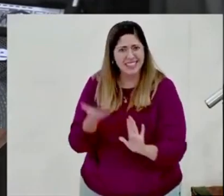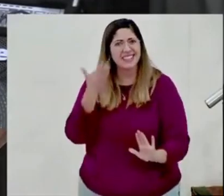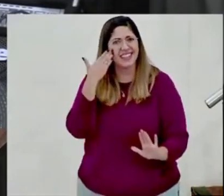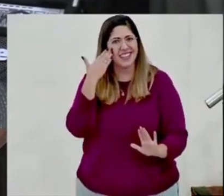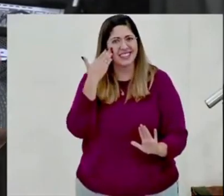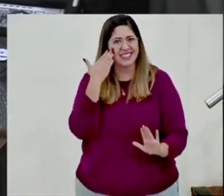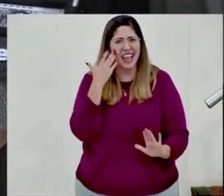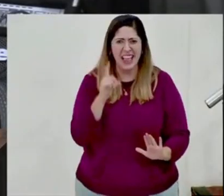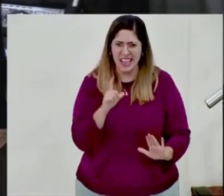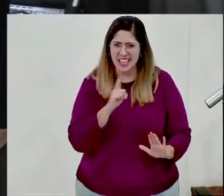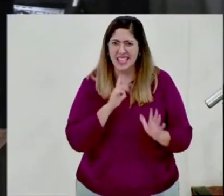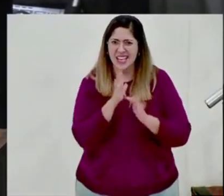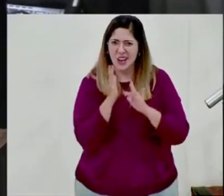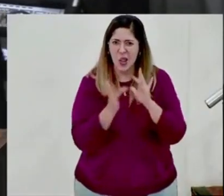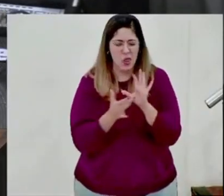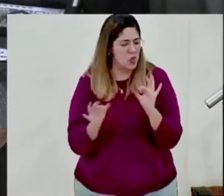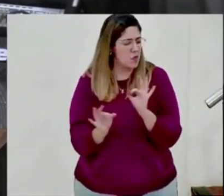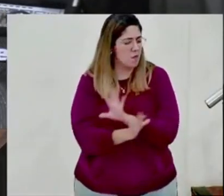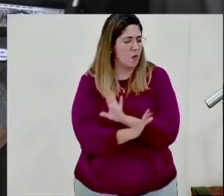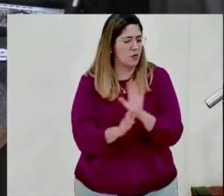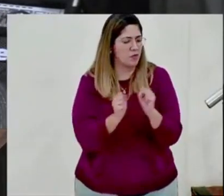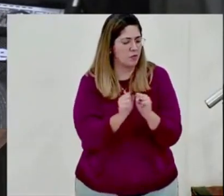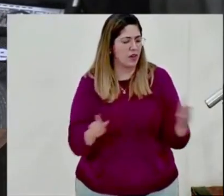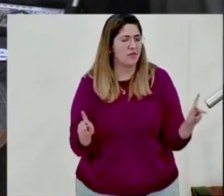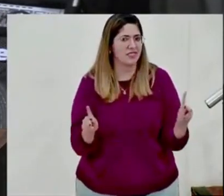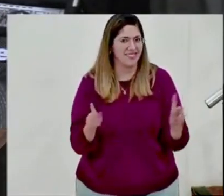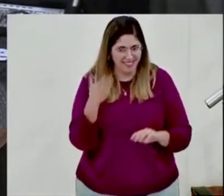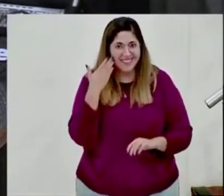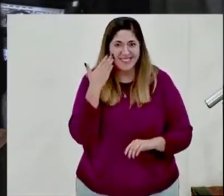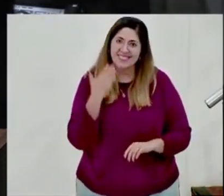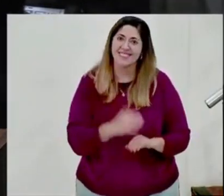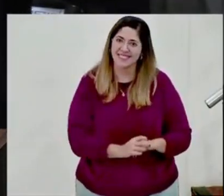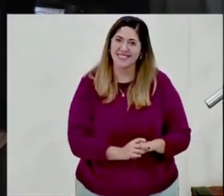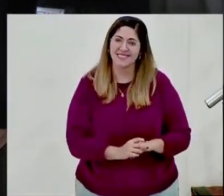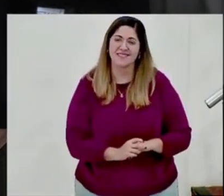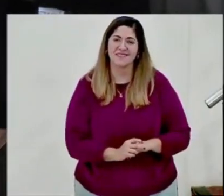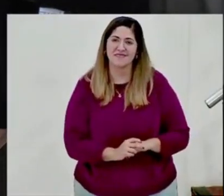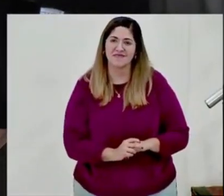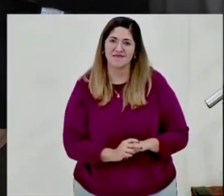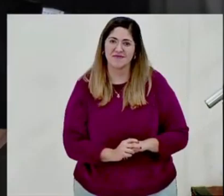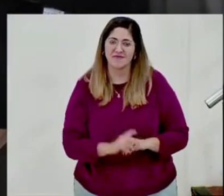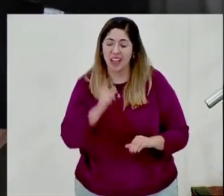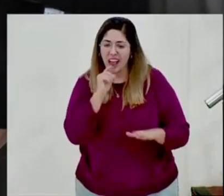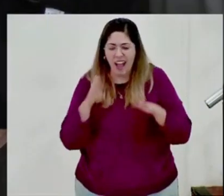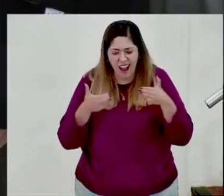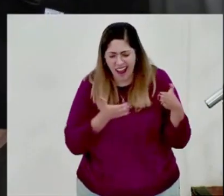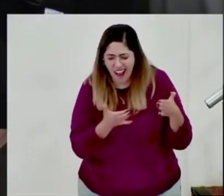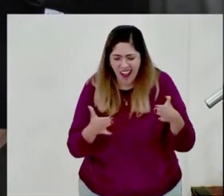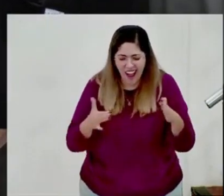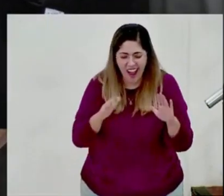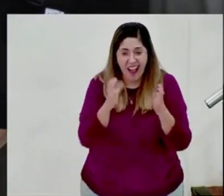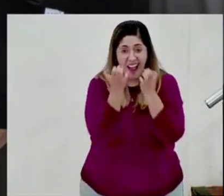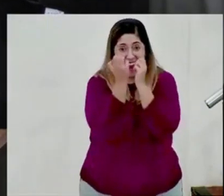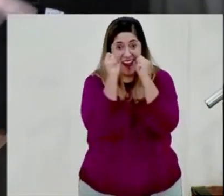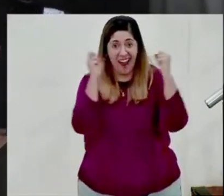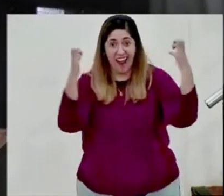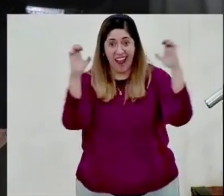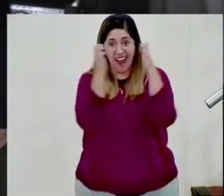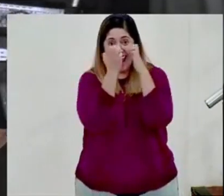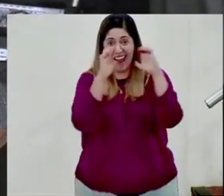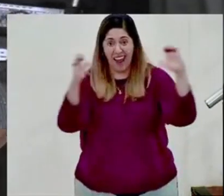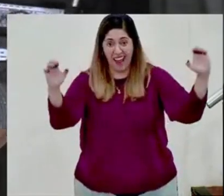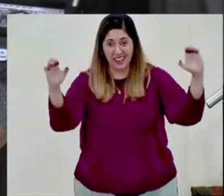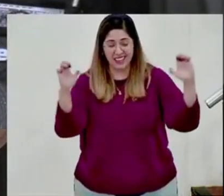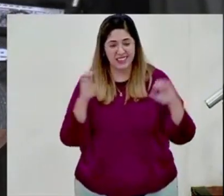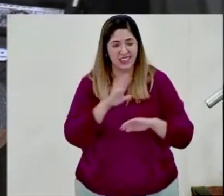está preparado para o juízo final. Olha como o rio que sai do jardim do Éden, lá em Gênesis 2,